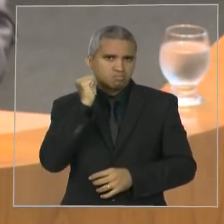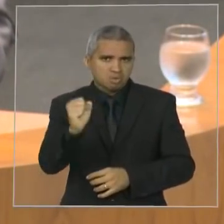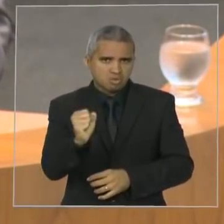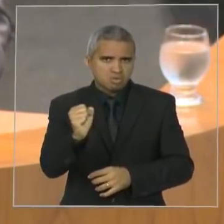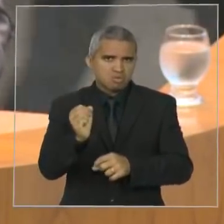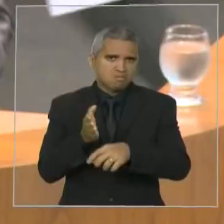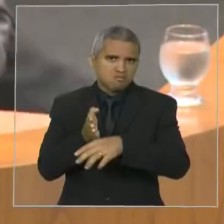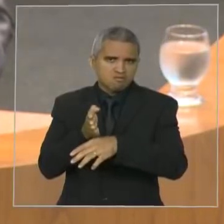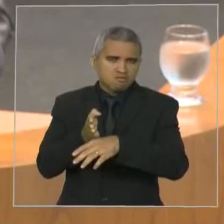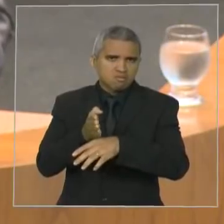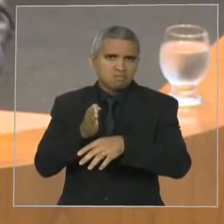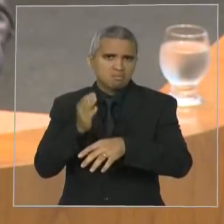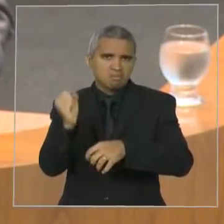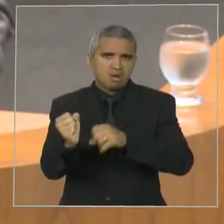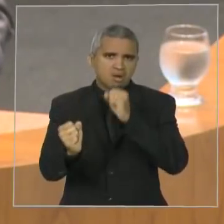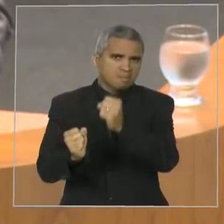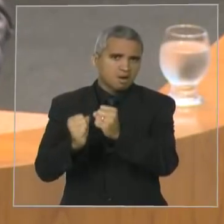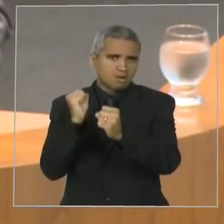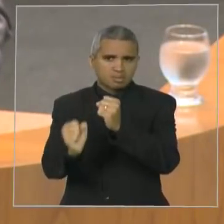país,